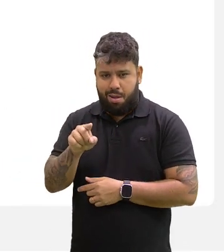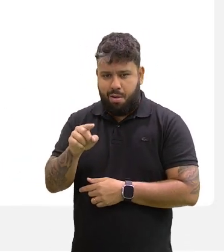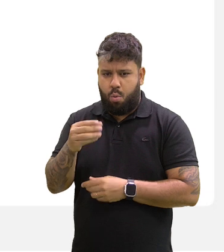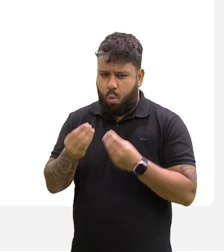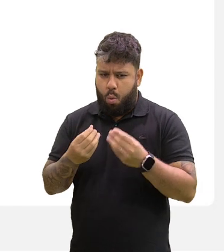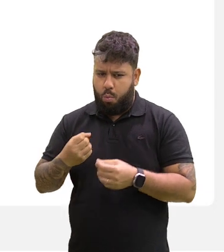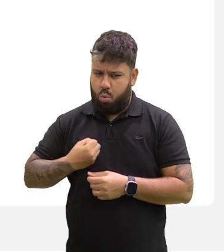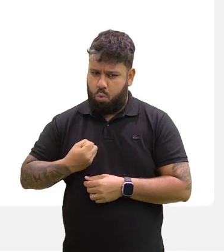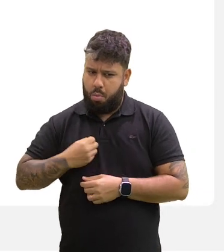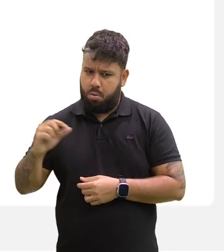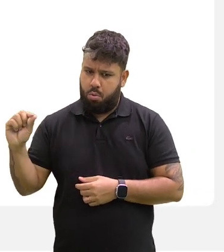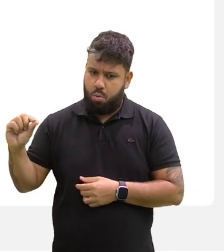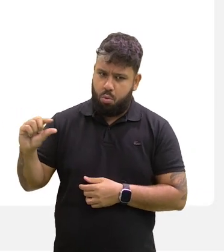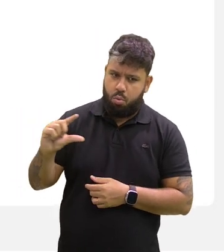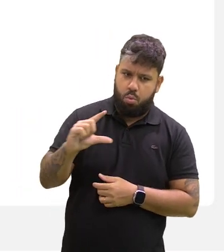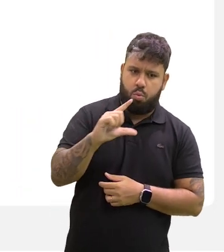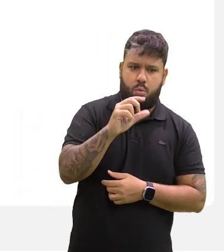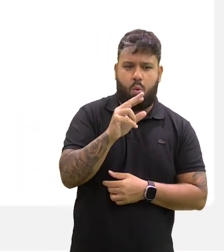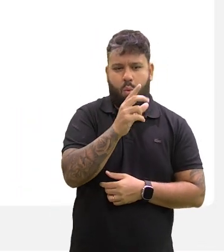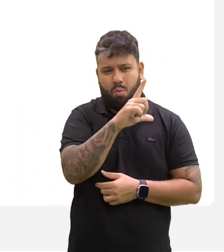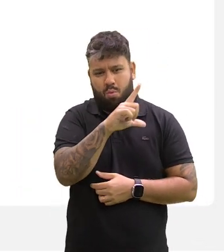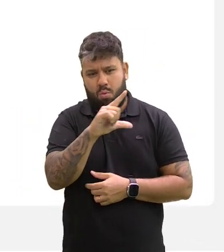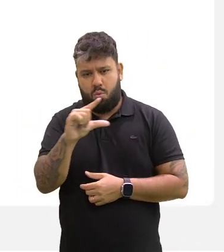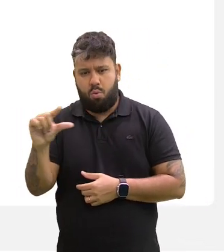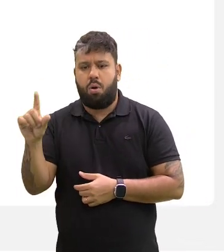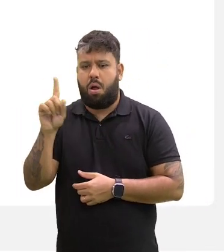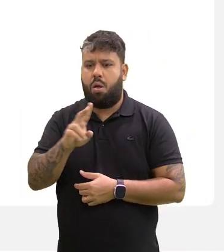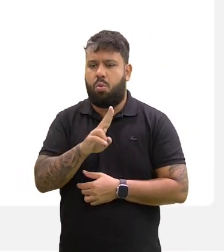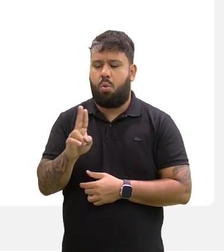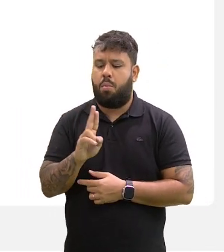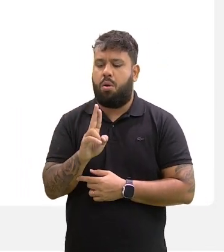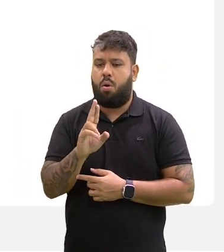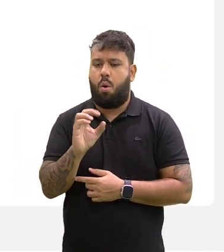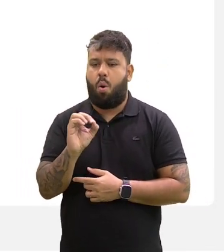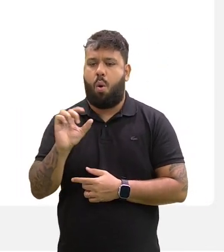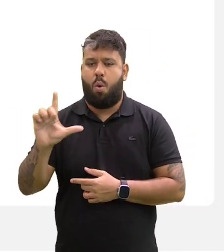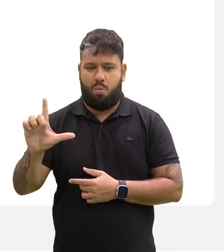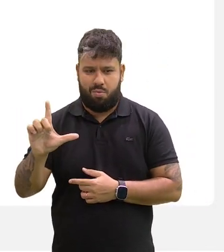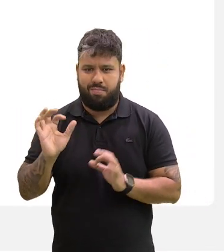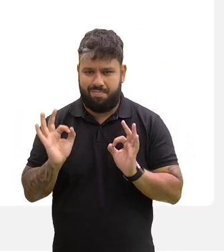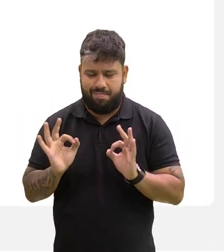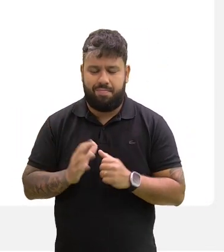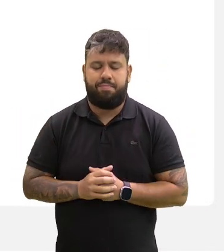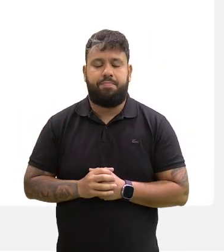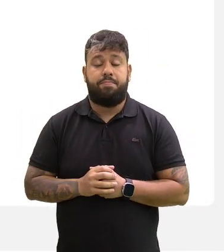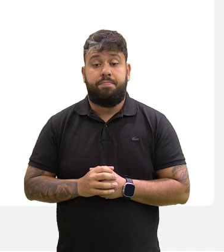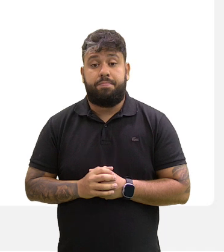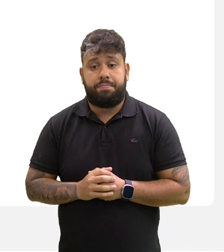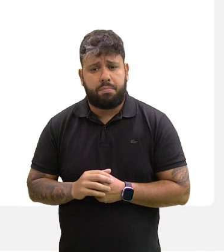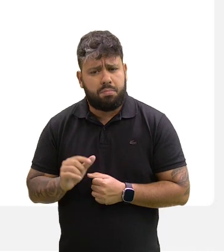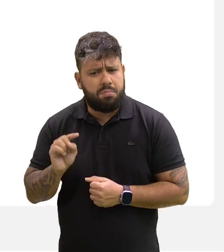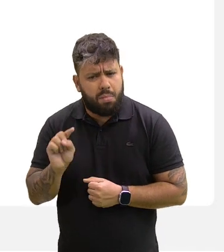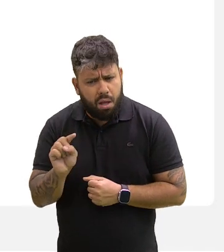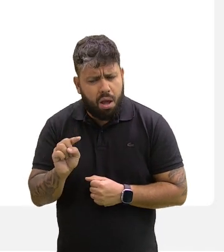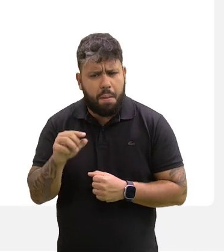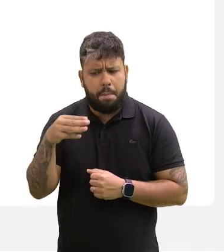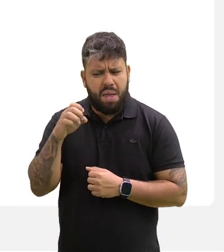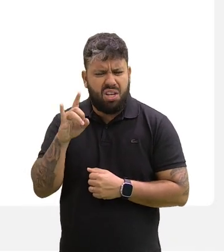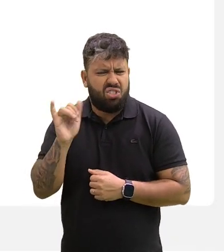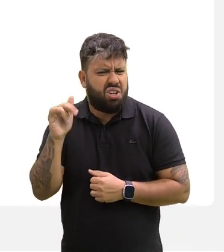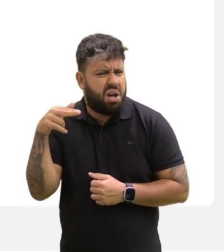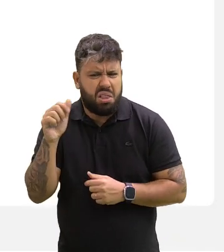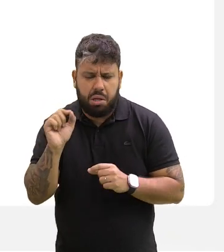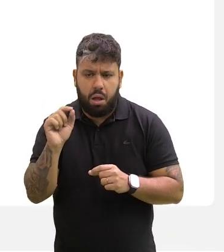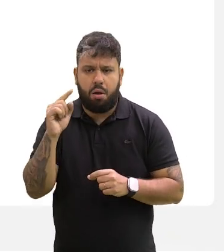valores em ordem crescente ou decrescente, ok? Define-se mediana desse conjunto de valores como sendo: